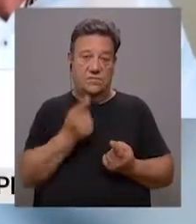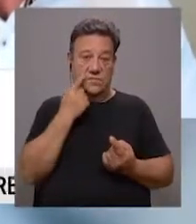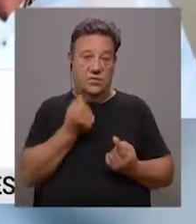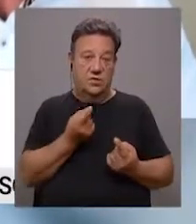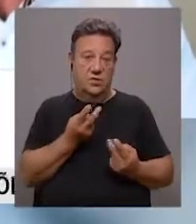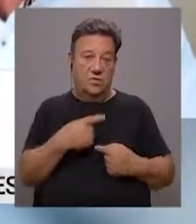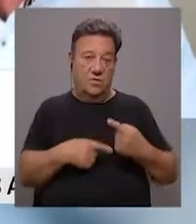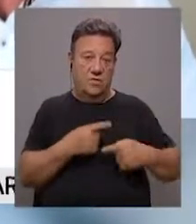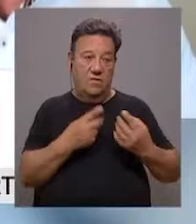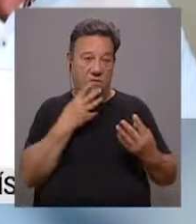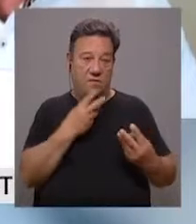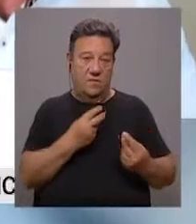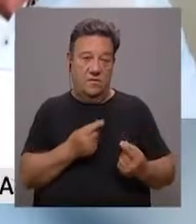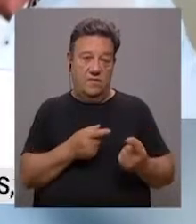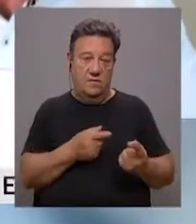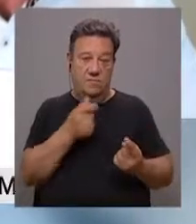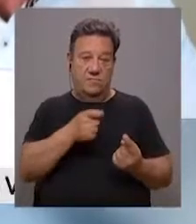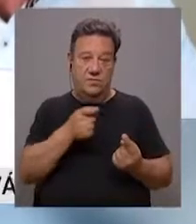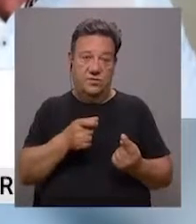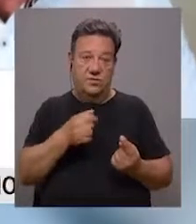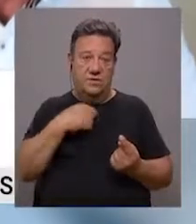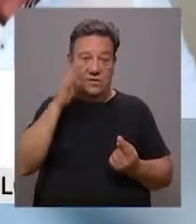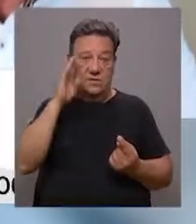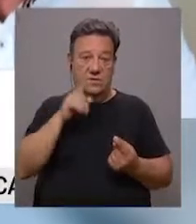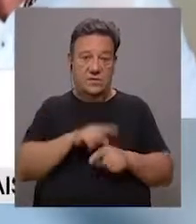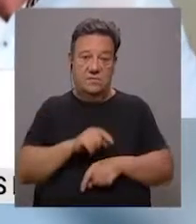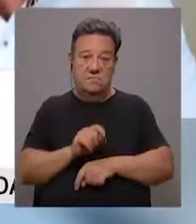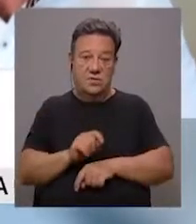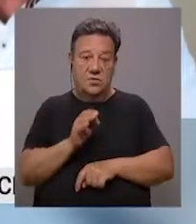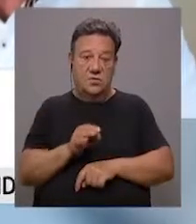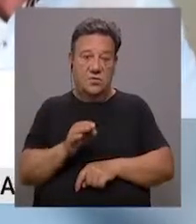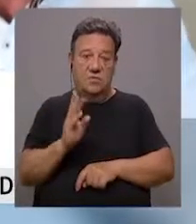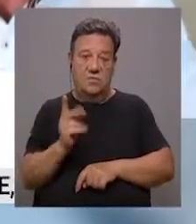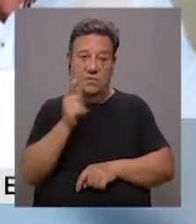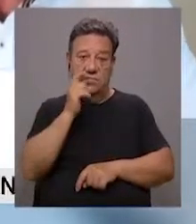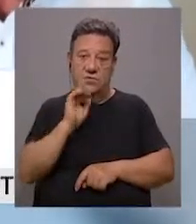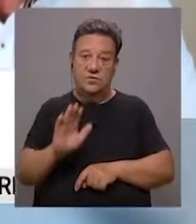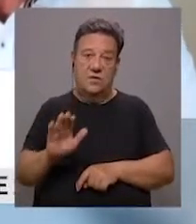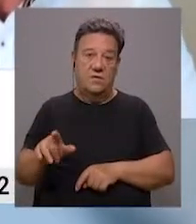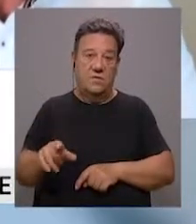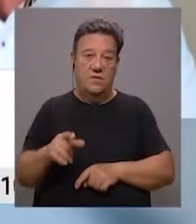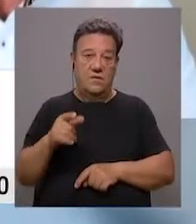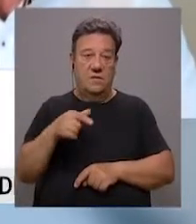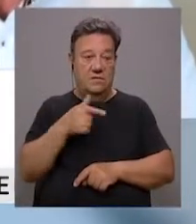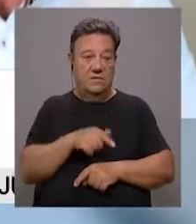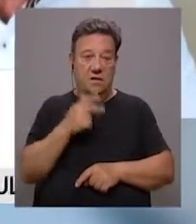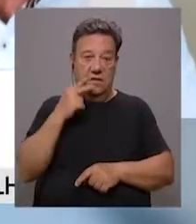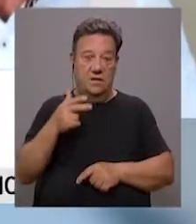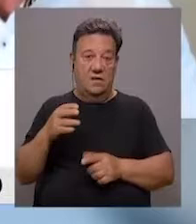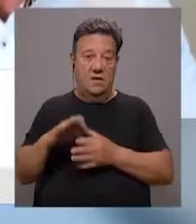contador de pessoas que sabemos ao minuto quantas pessoas estão, que está ligado